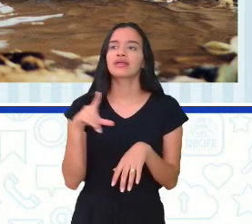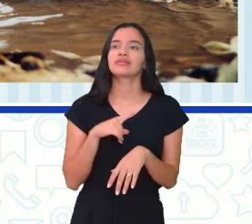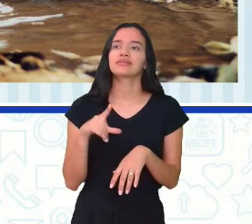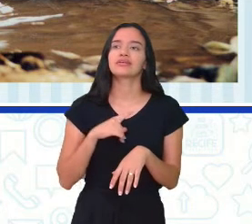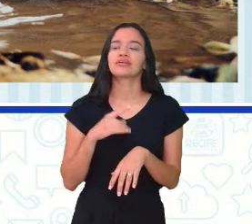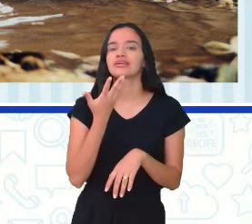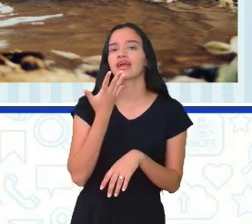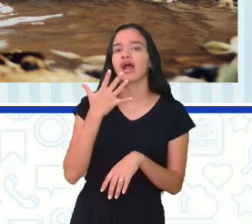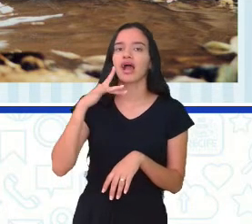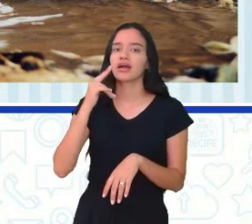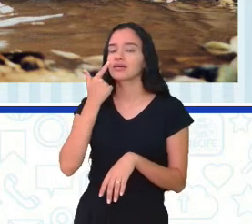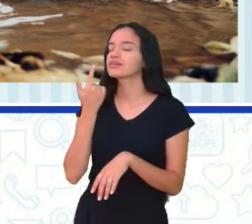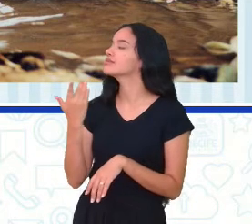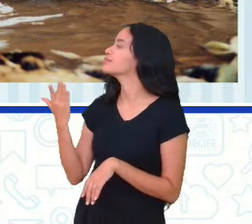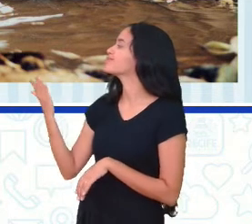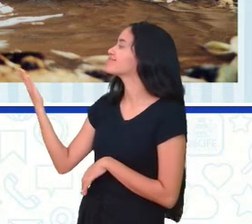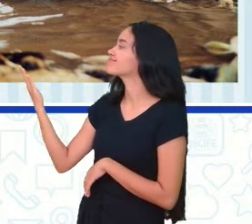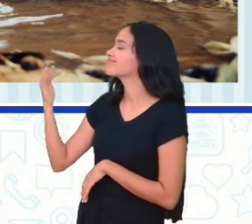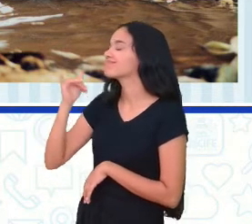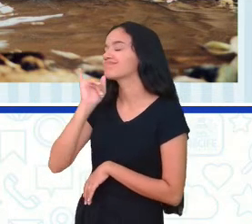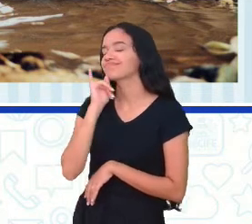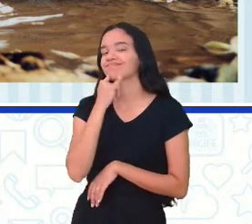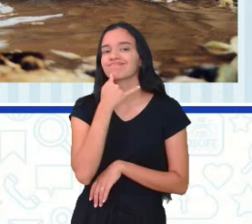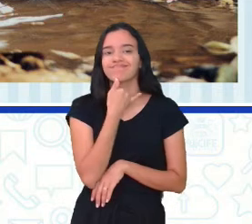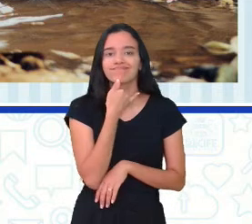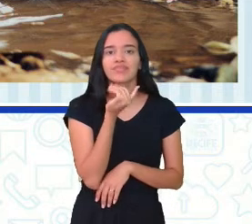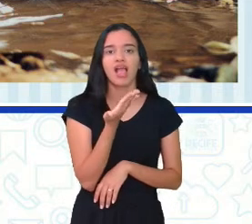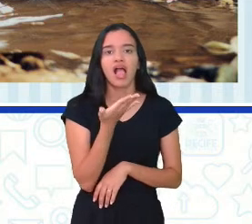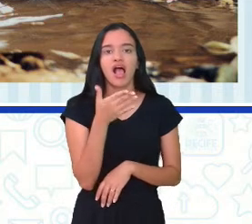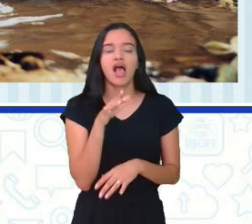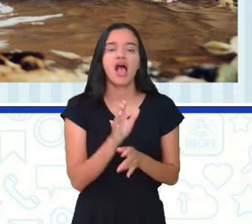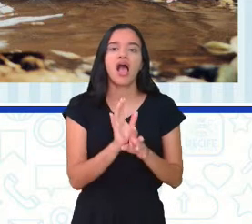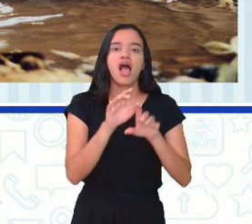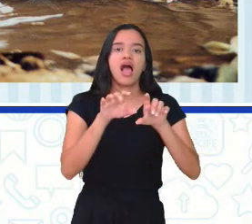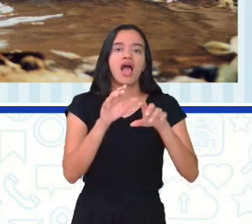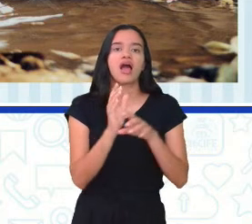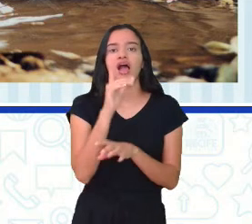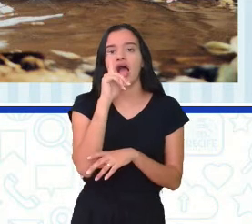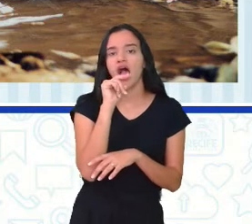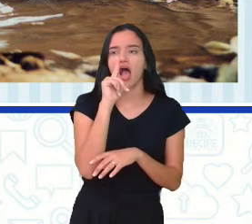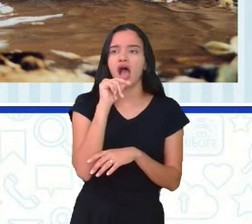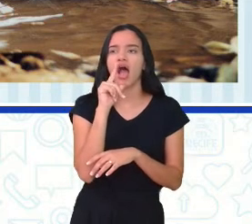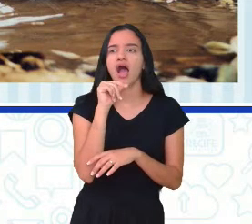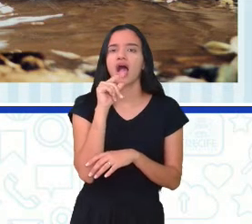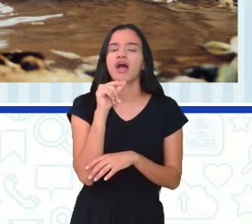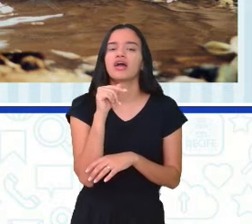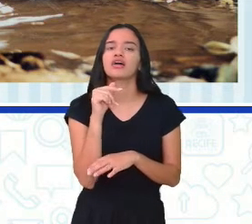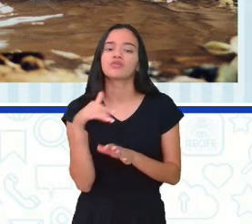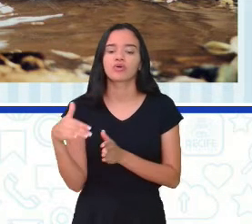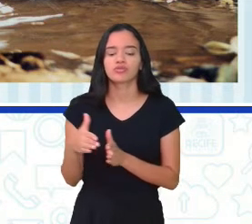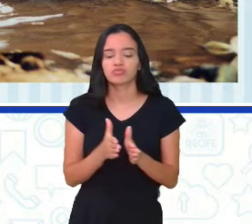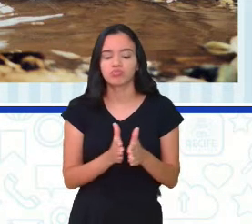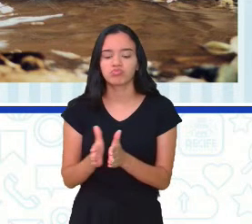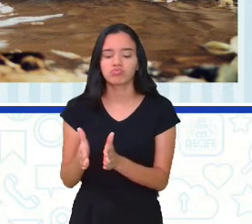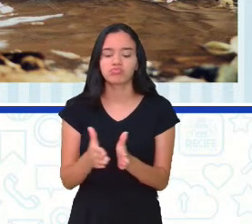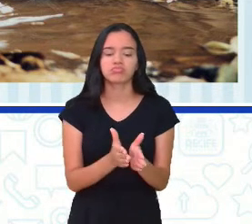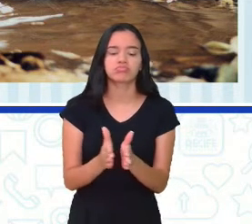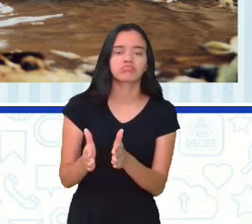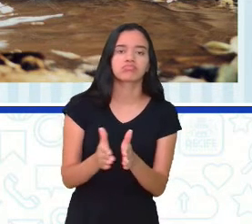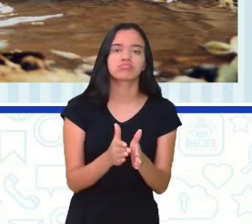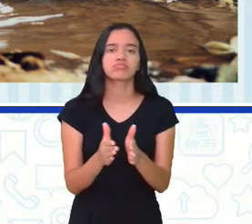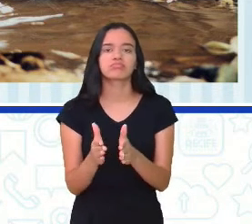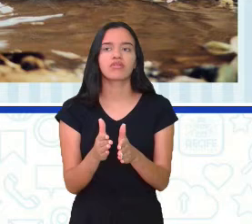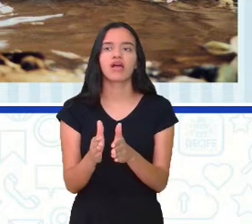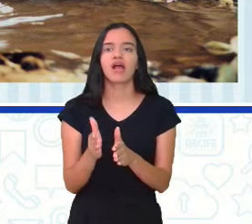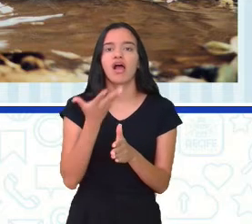aí que infelizmente está tendo que pegar água, né, desse córrego aí. Eu vou chamar de córrego,